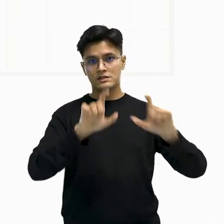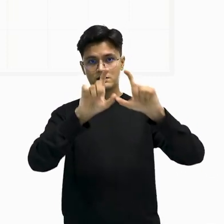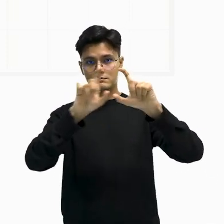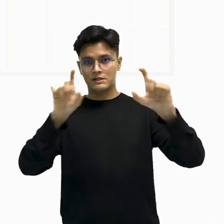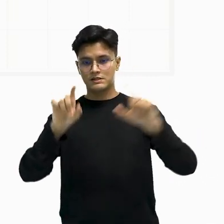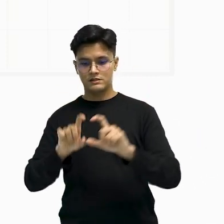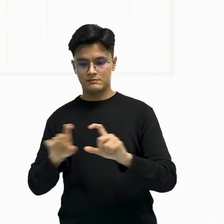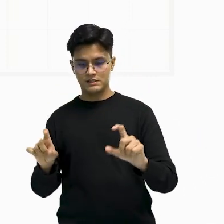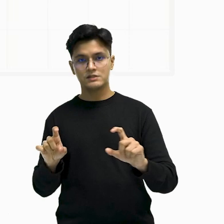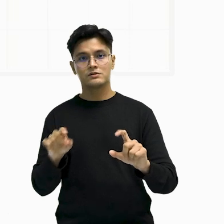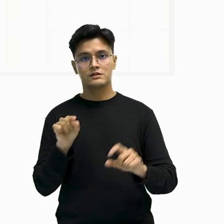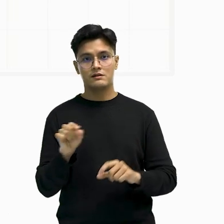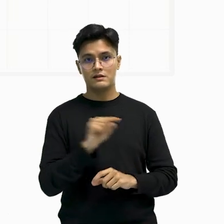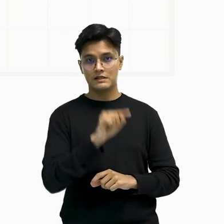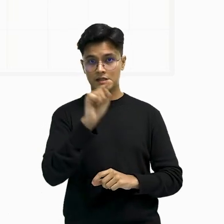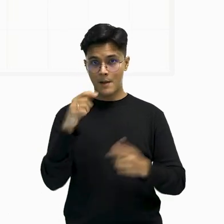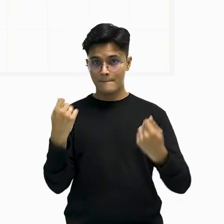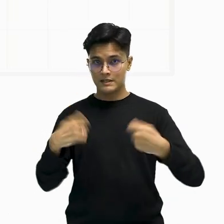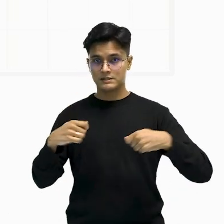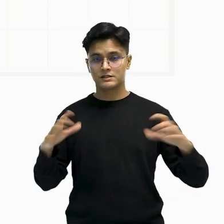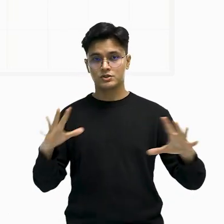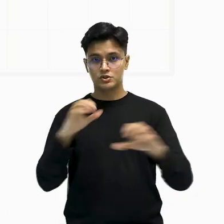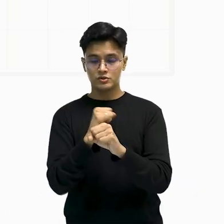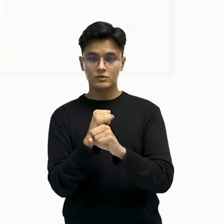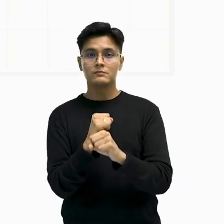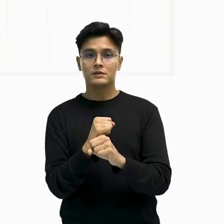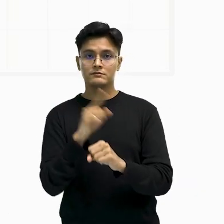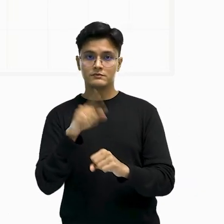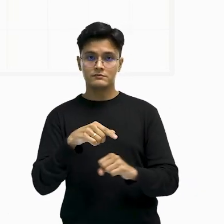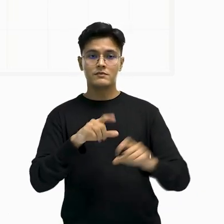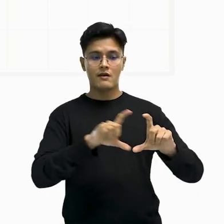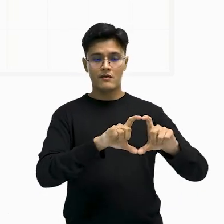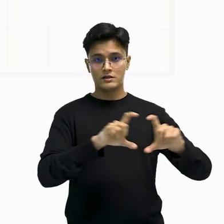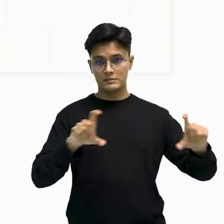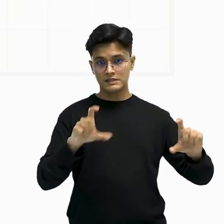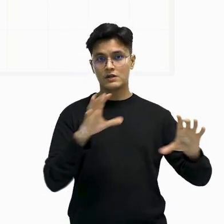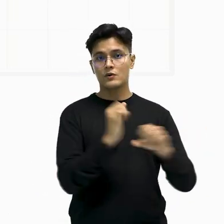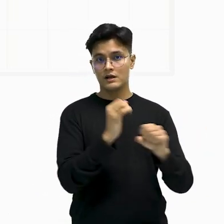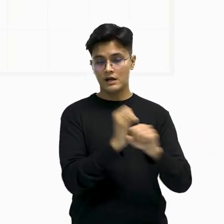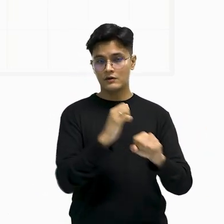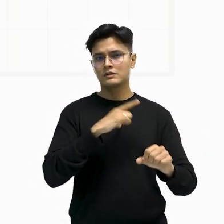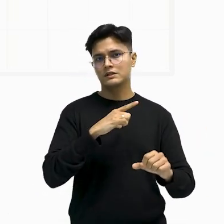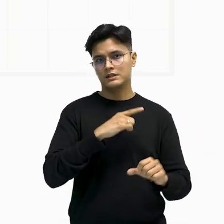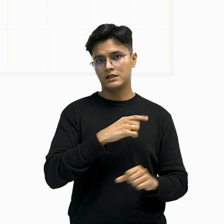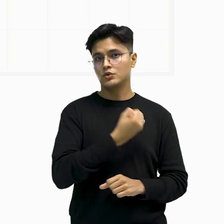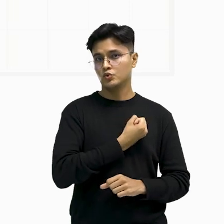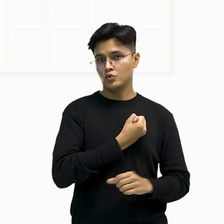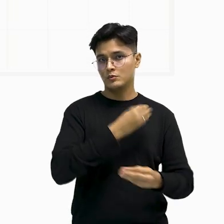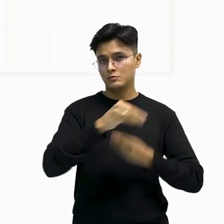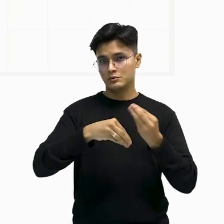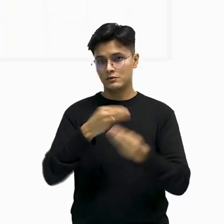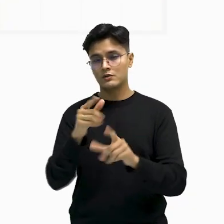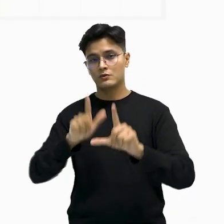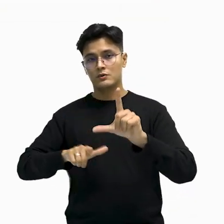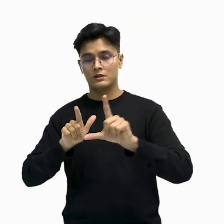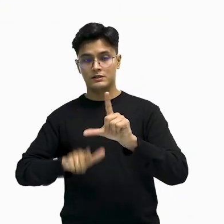três expressões algébricas aí, ok? São expressões que possuem letras e números.